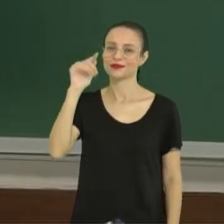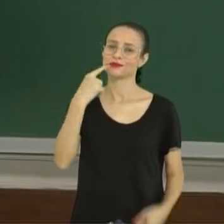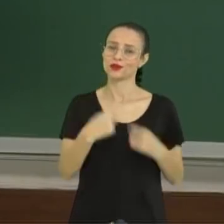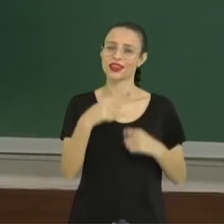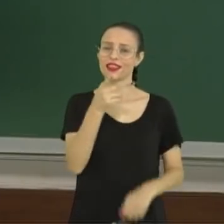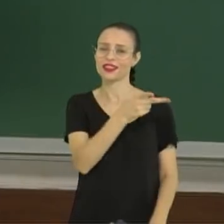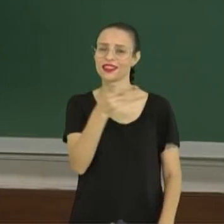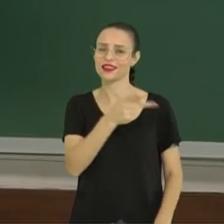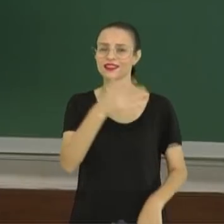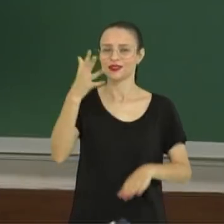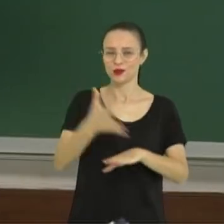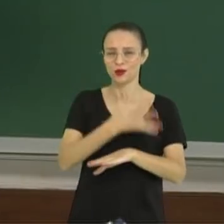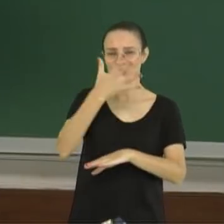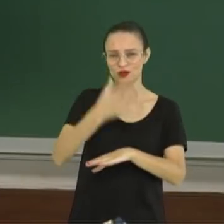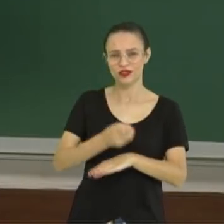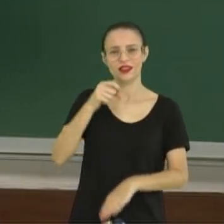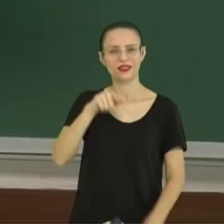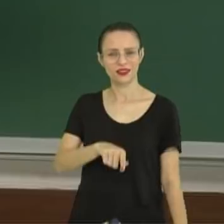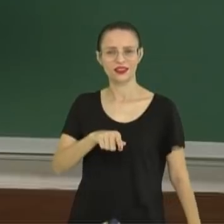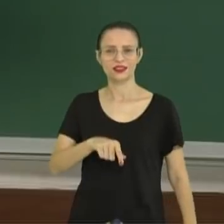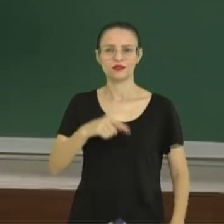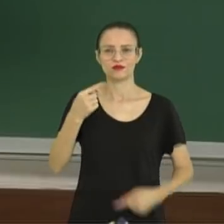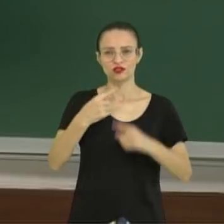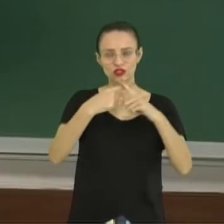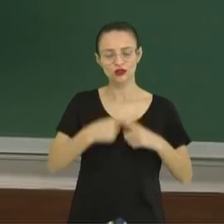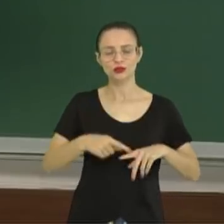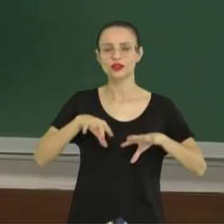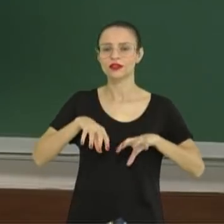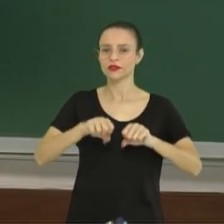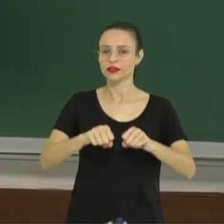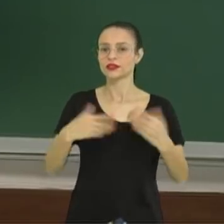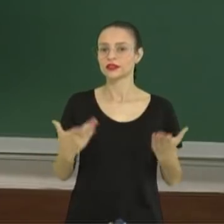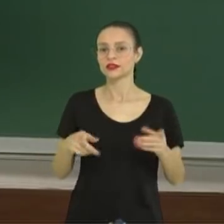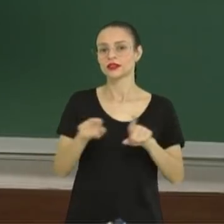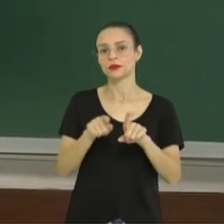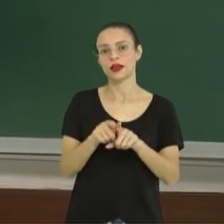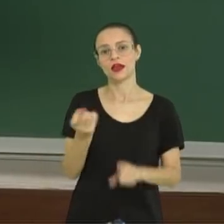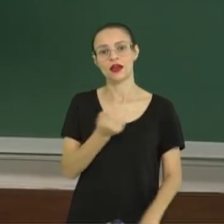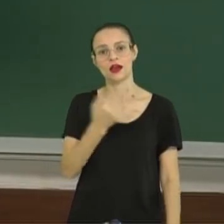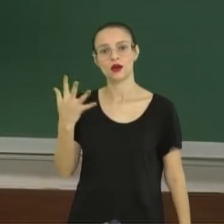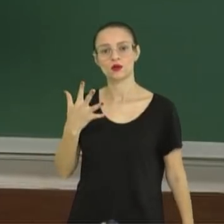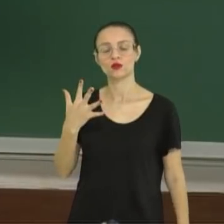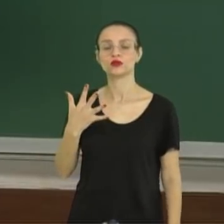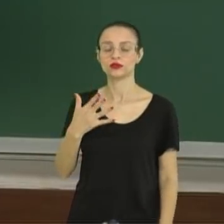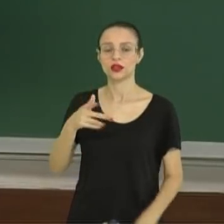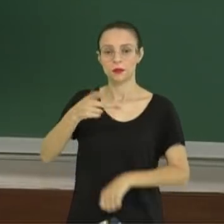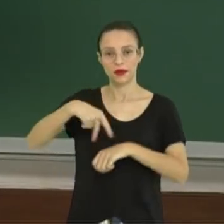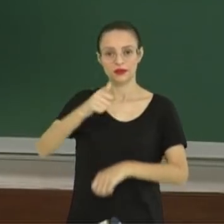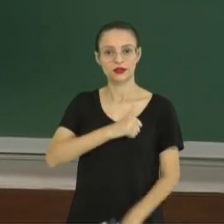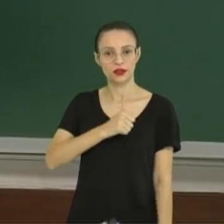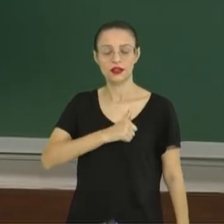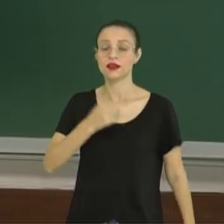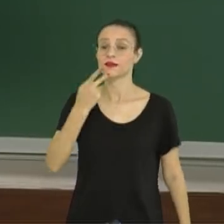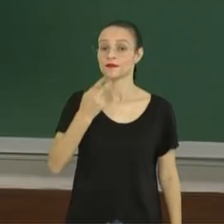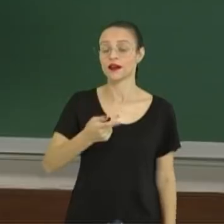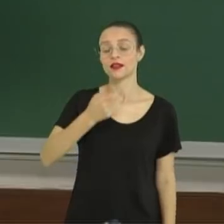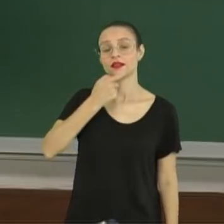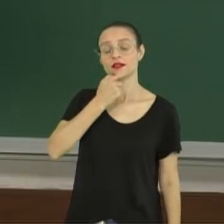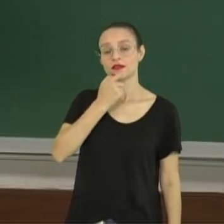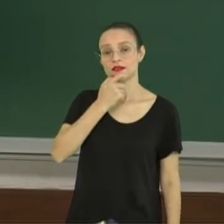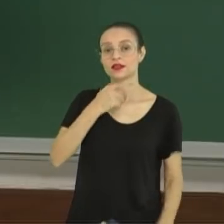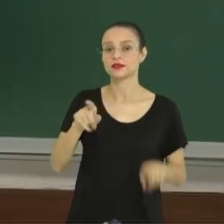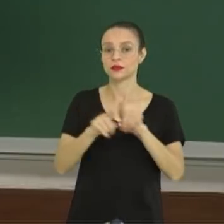e franceses, até disputaram o território do Canadá. Em alguns países do Canadá é falado até como língua oficial o inglês e o francês.